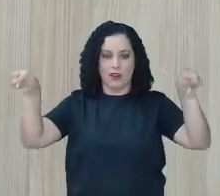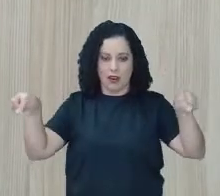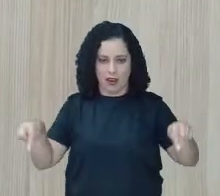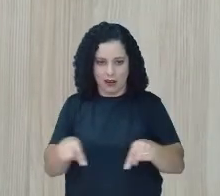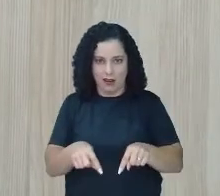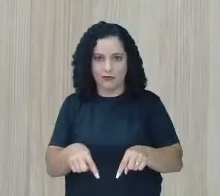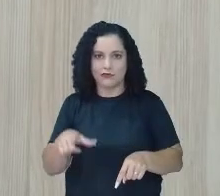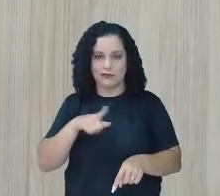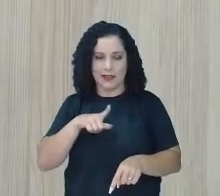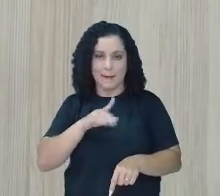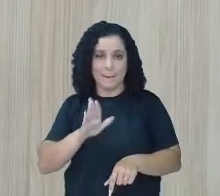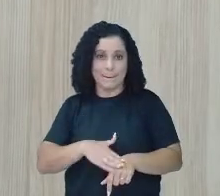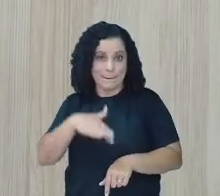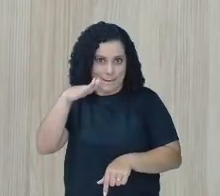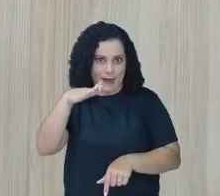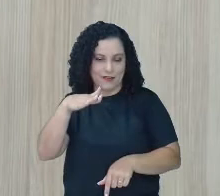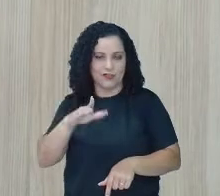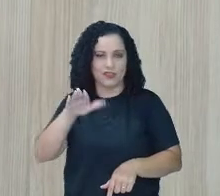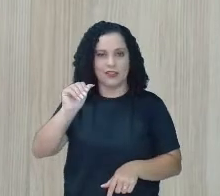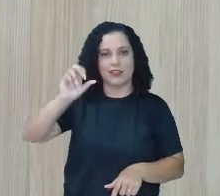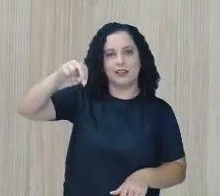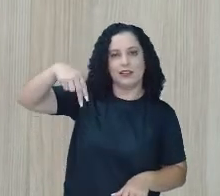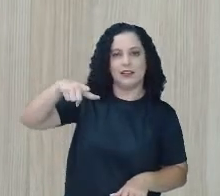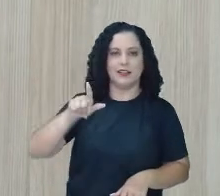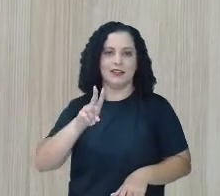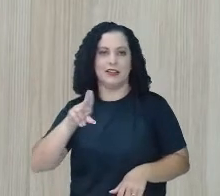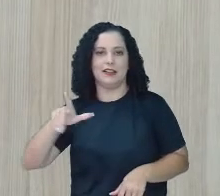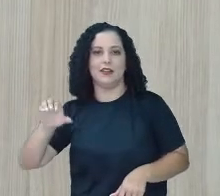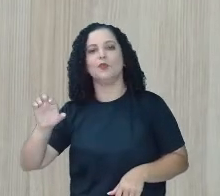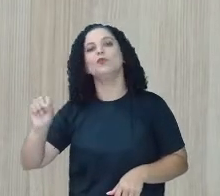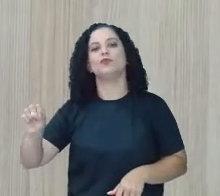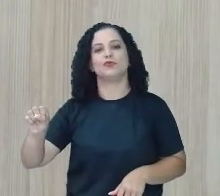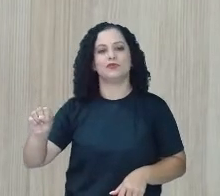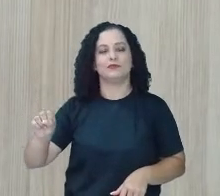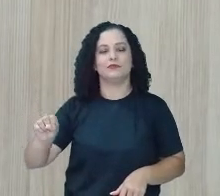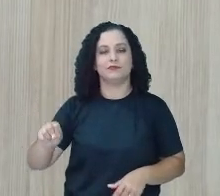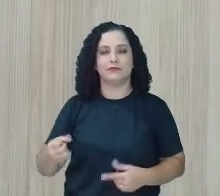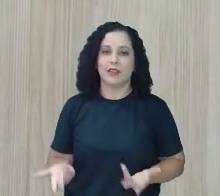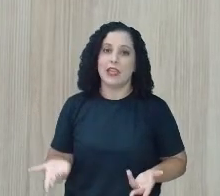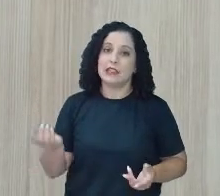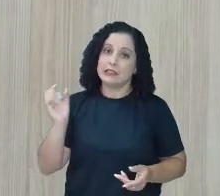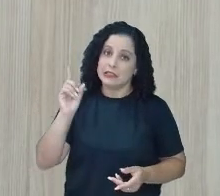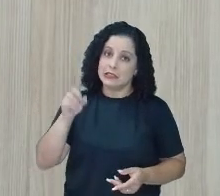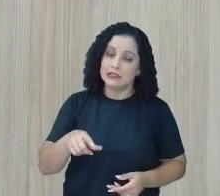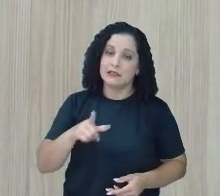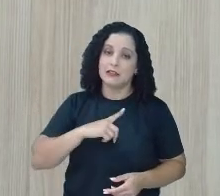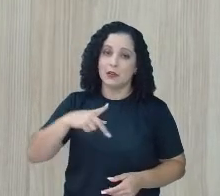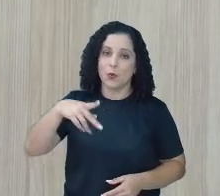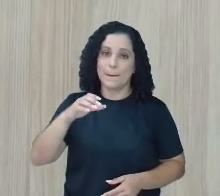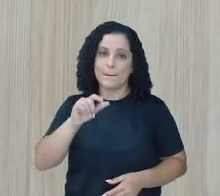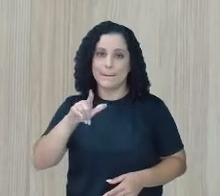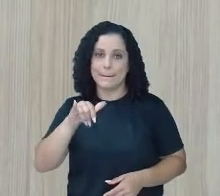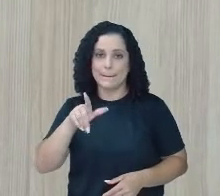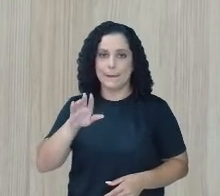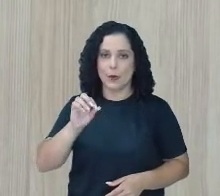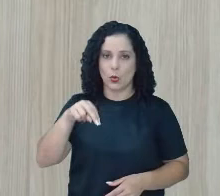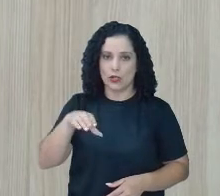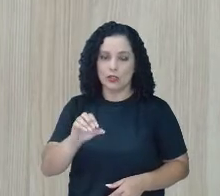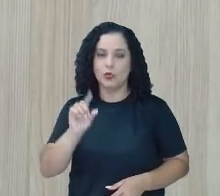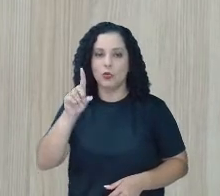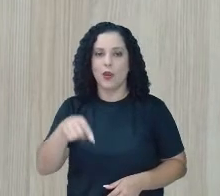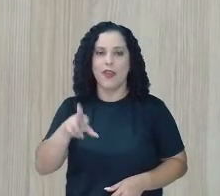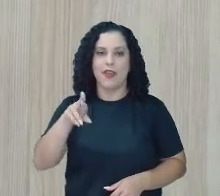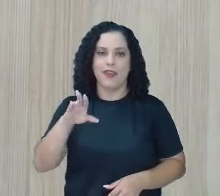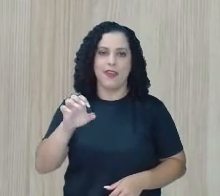vai ser a medida de cada ângulo interno, se o polígono ele for um polígono regular, tá bom? Então, você pode notar